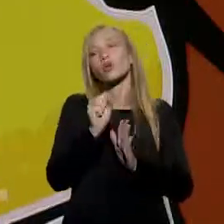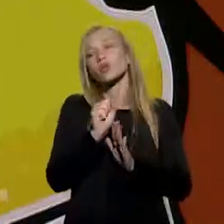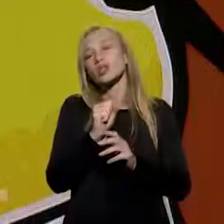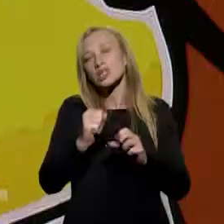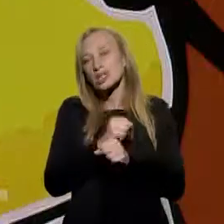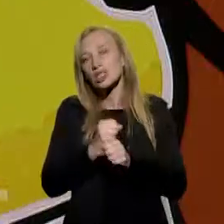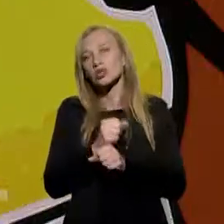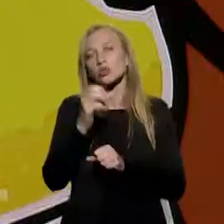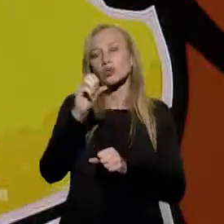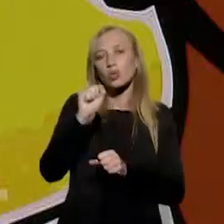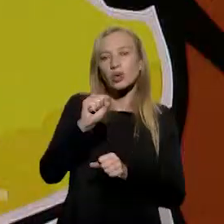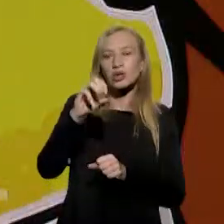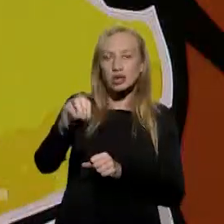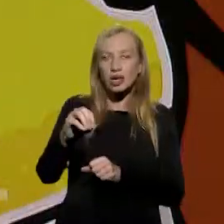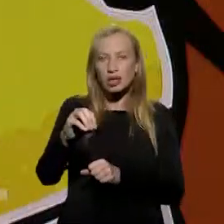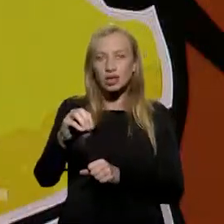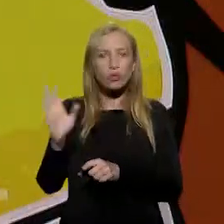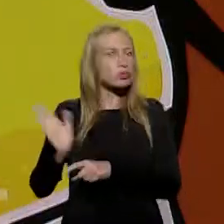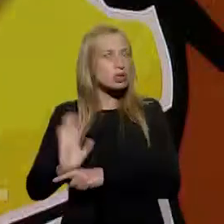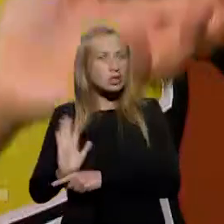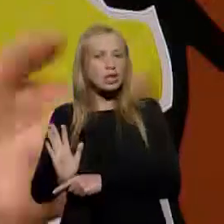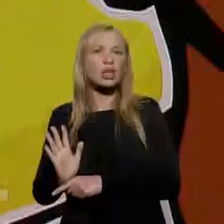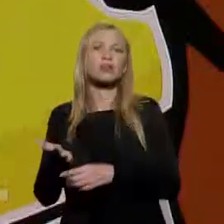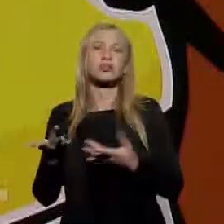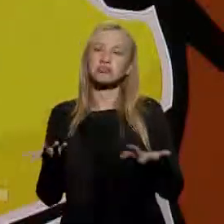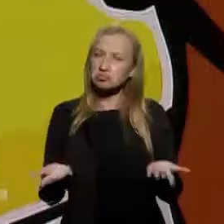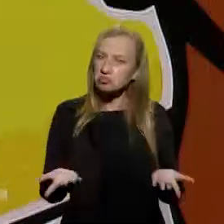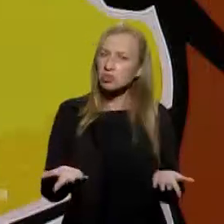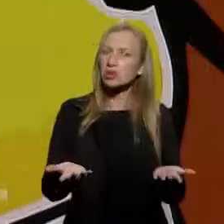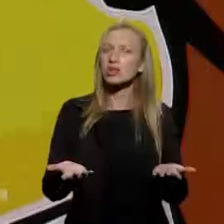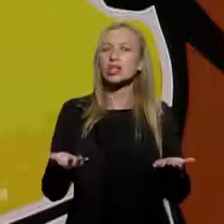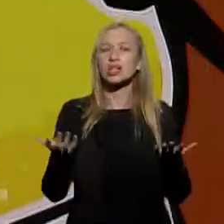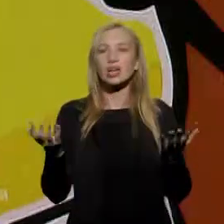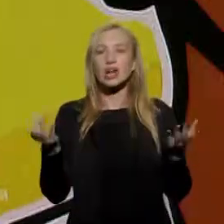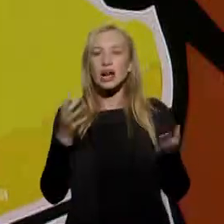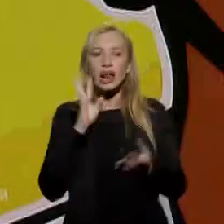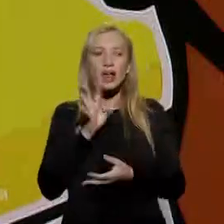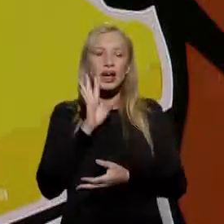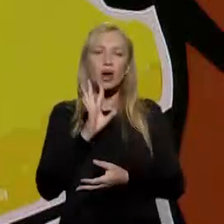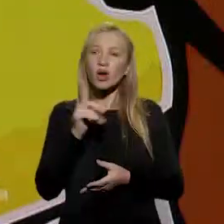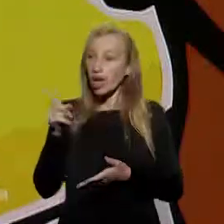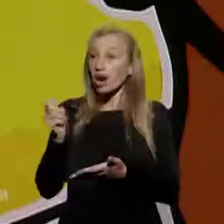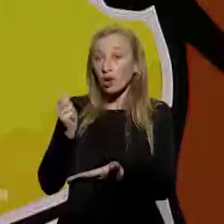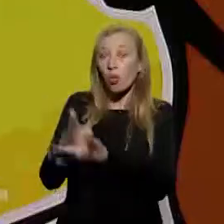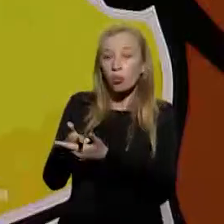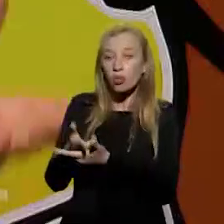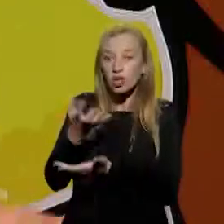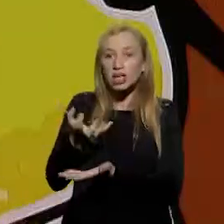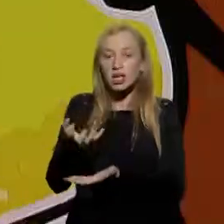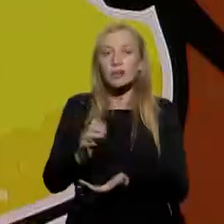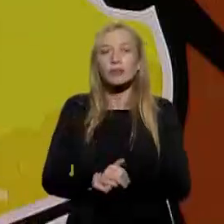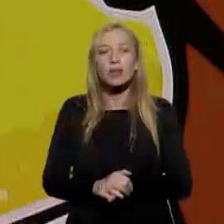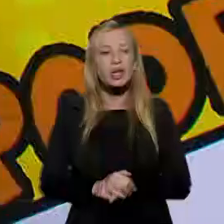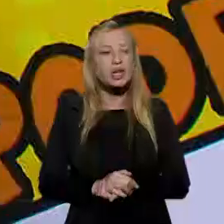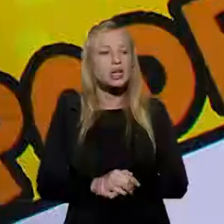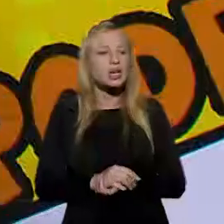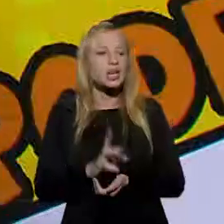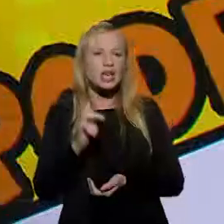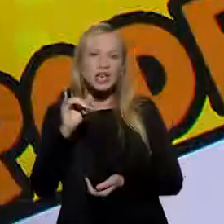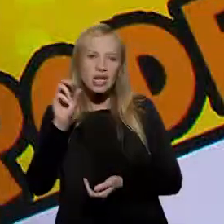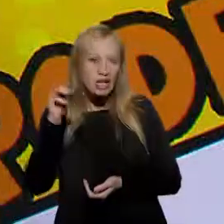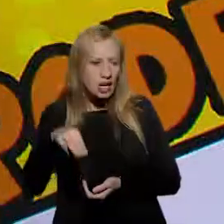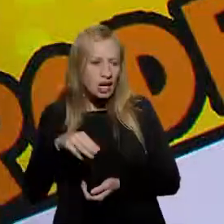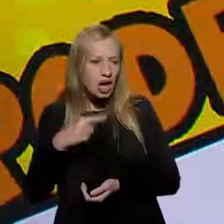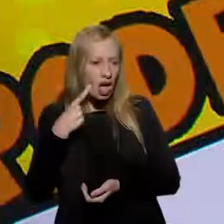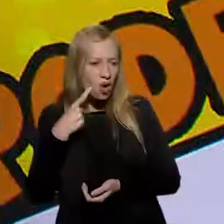quando ele foi demolido mas era um cinema de arte é uma coisa bacana que ela comprou e porque ela queria realmente uma coisa dessas que esse